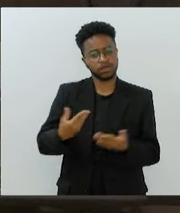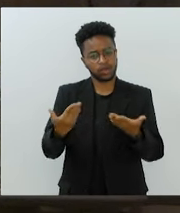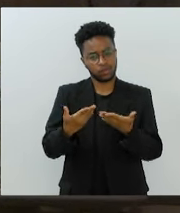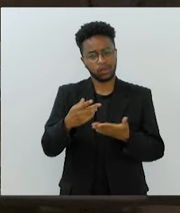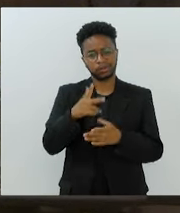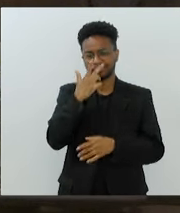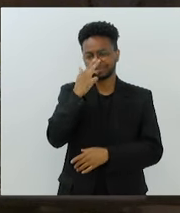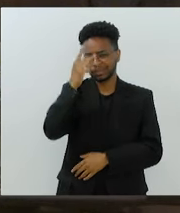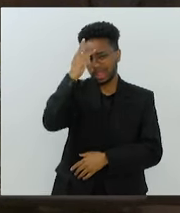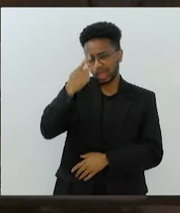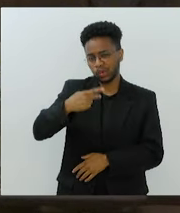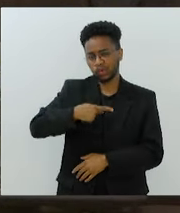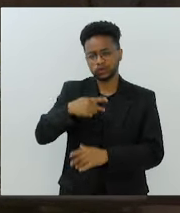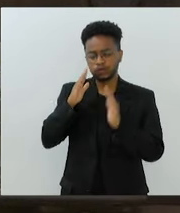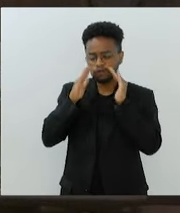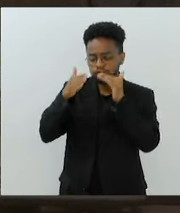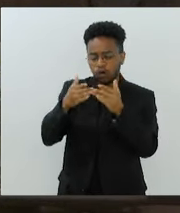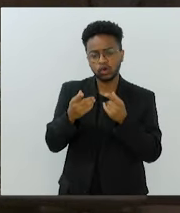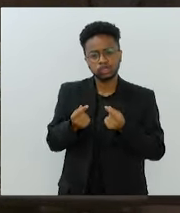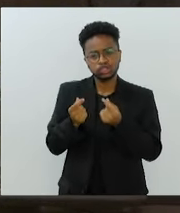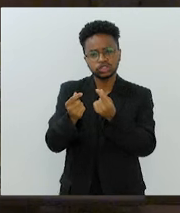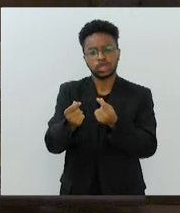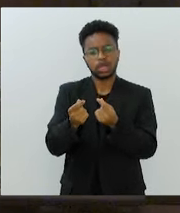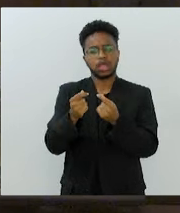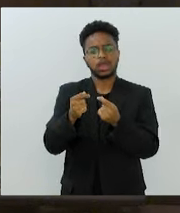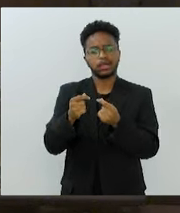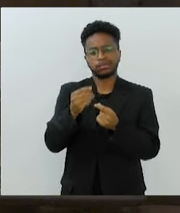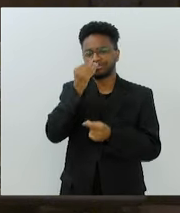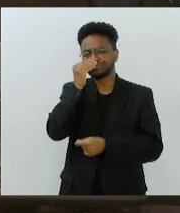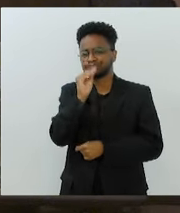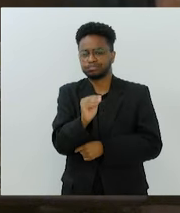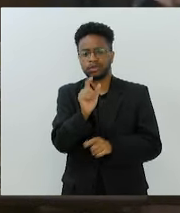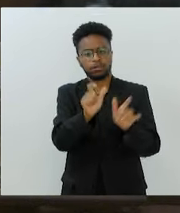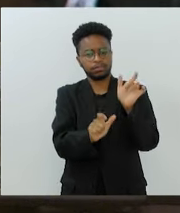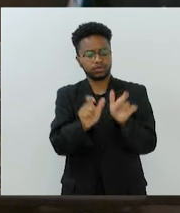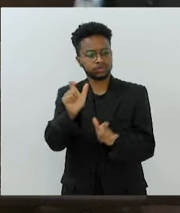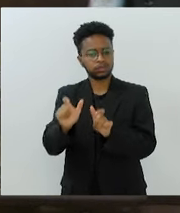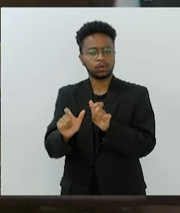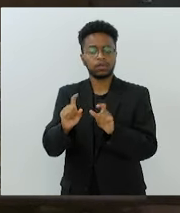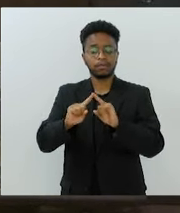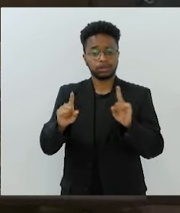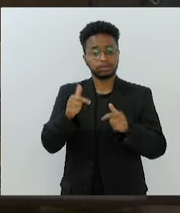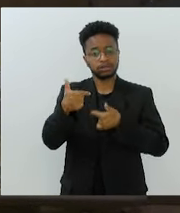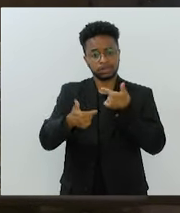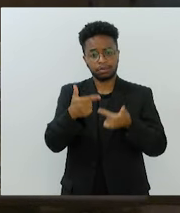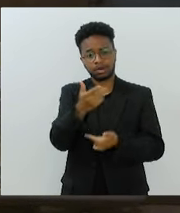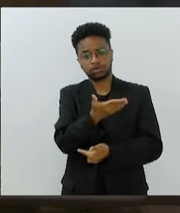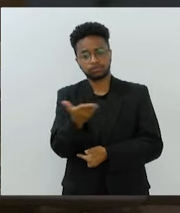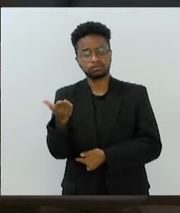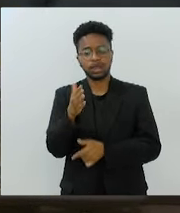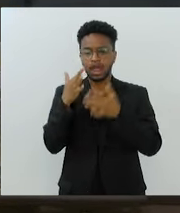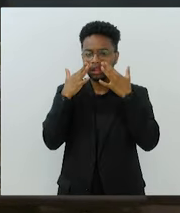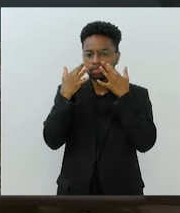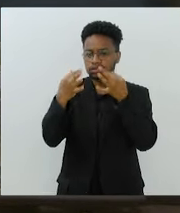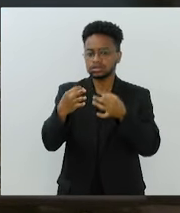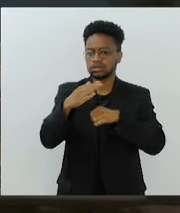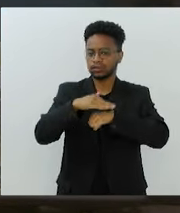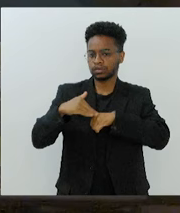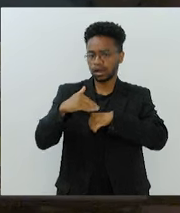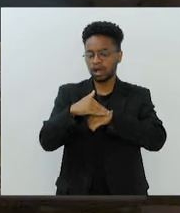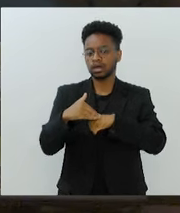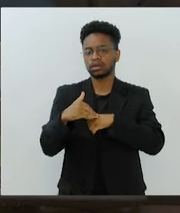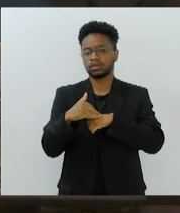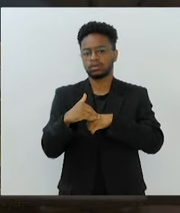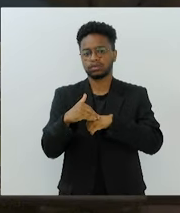egoísta, materialista, predatória, descartável, esse trabalho de um olhar de carinho, um olhar de